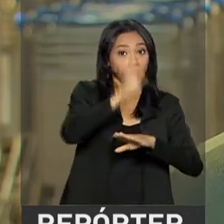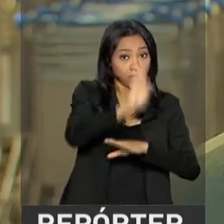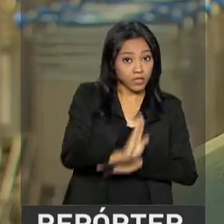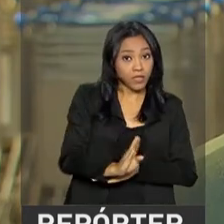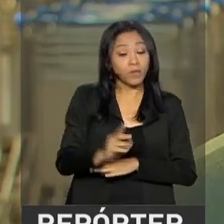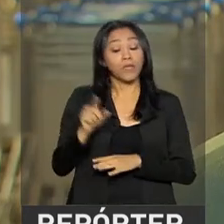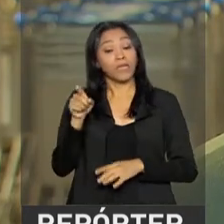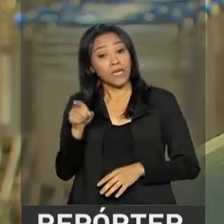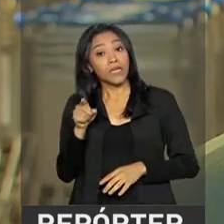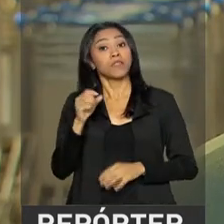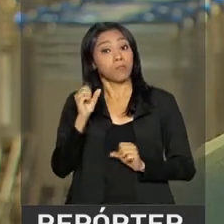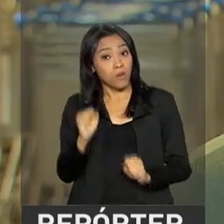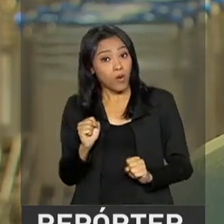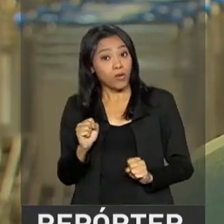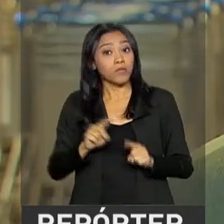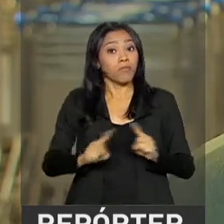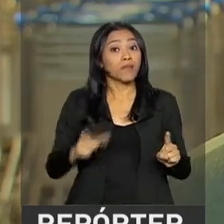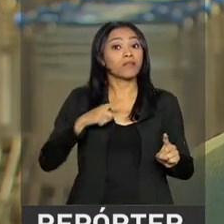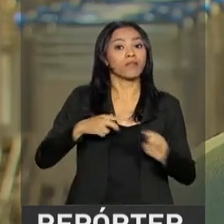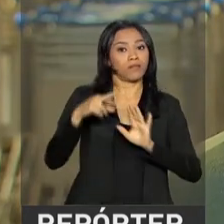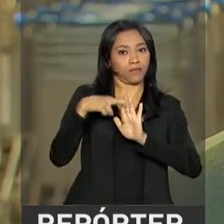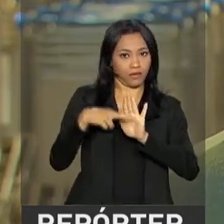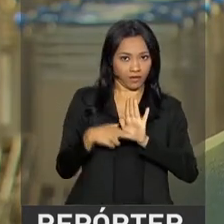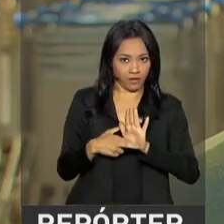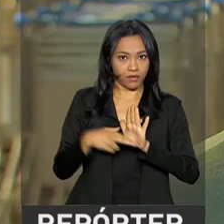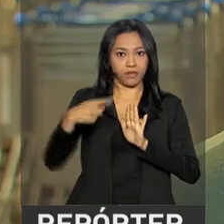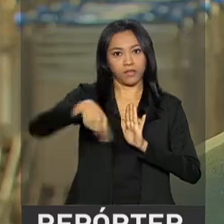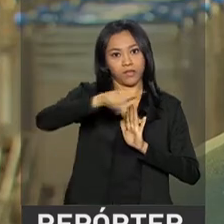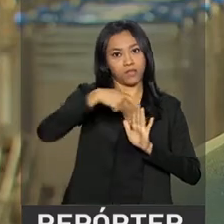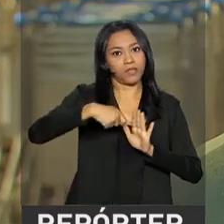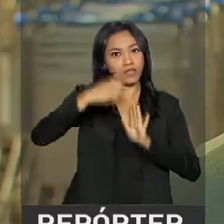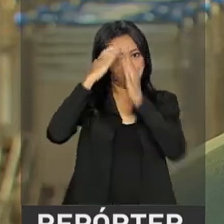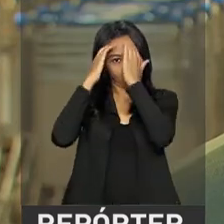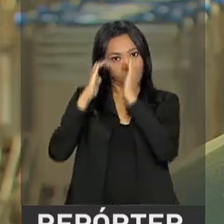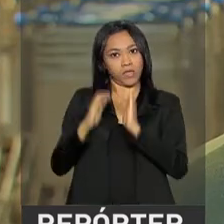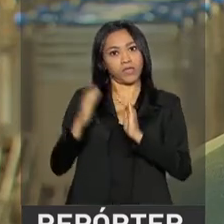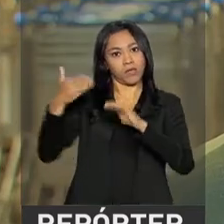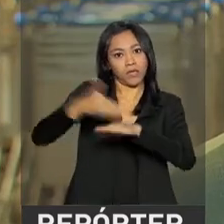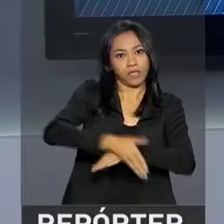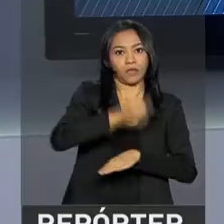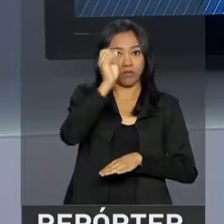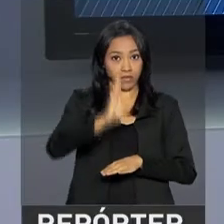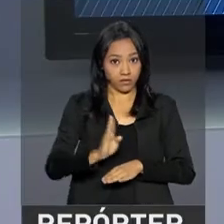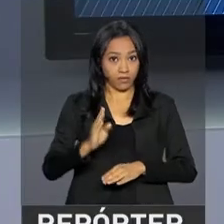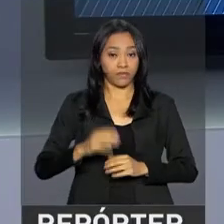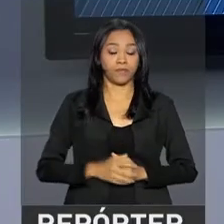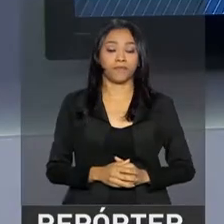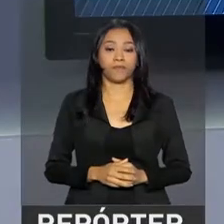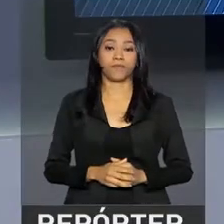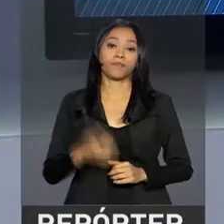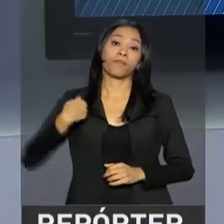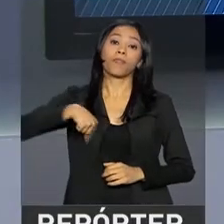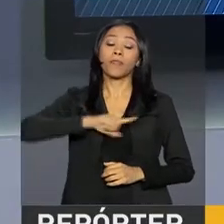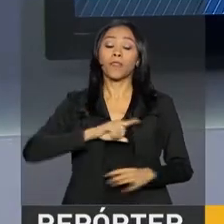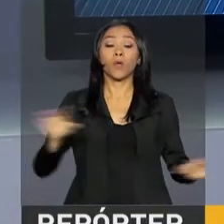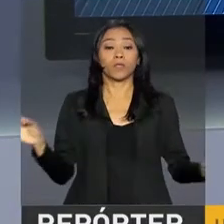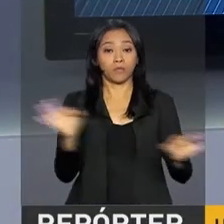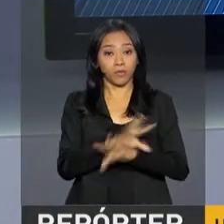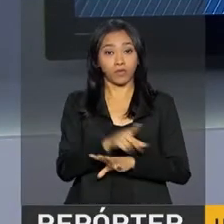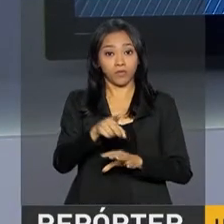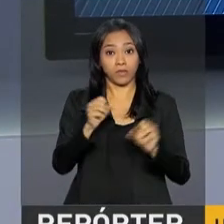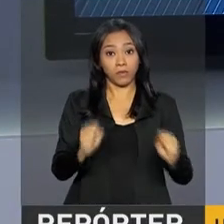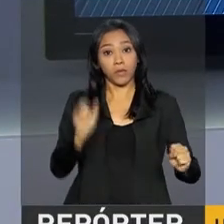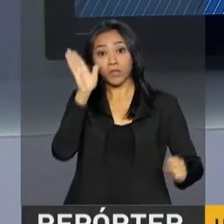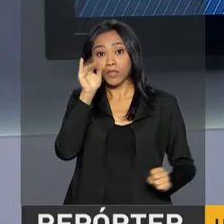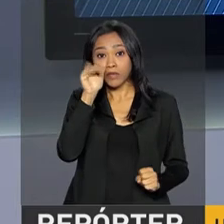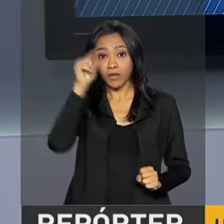aqueles que podem as regras às quais eles têm que cumprir para poder entrar no país nós ficamos por aqui você pode